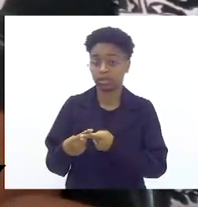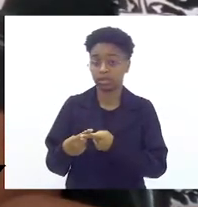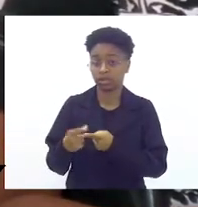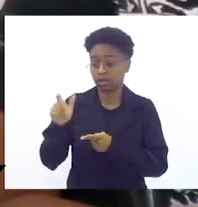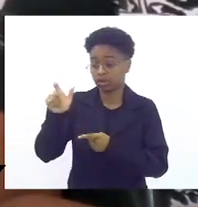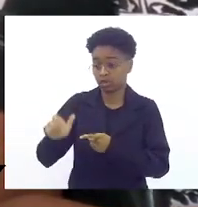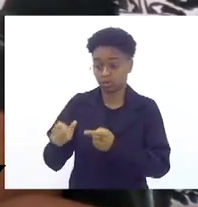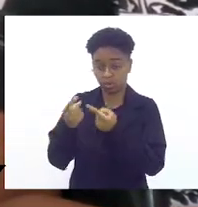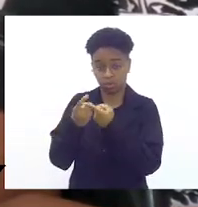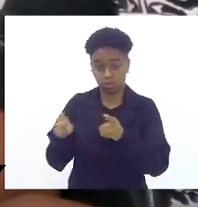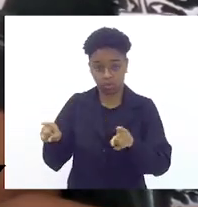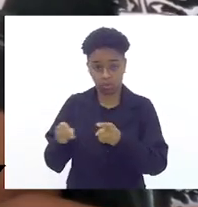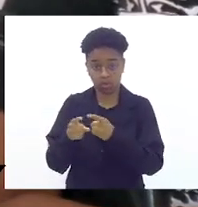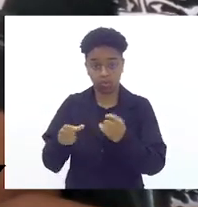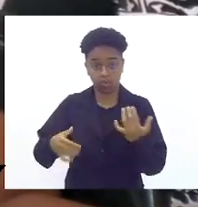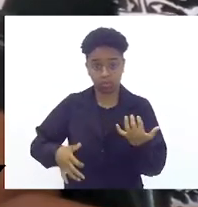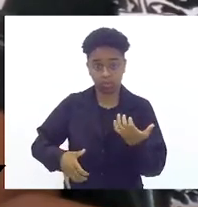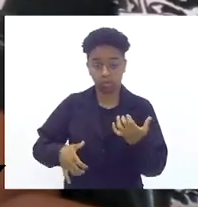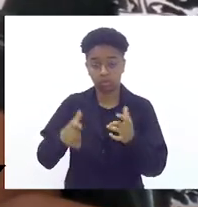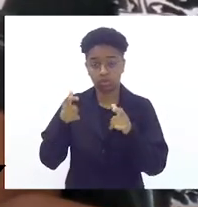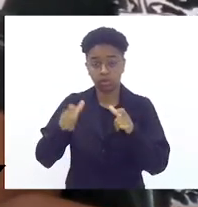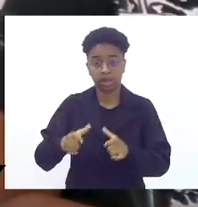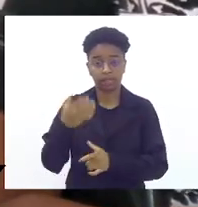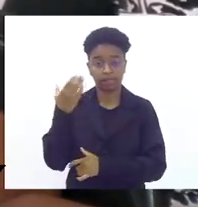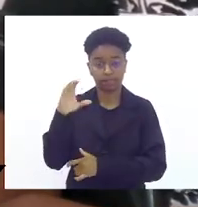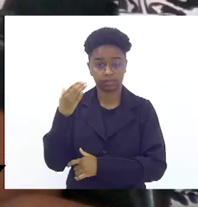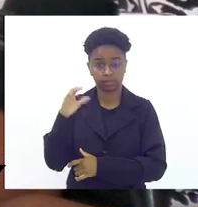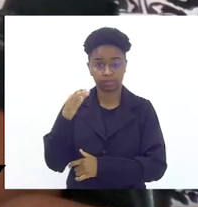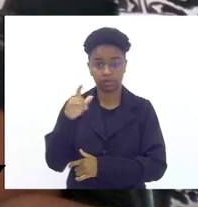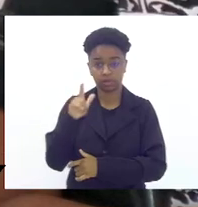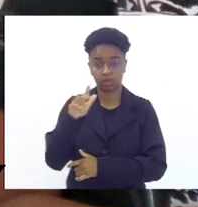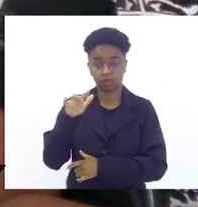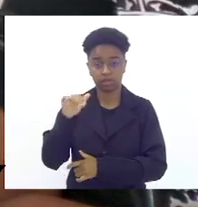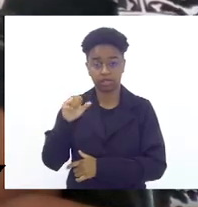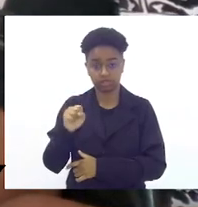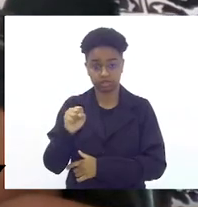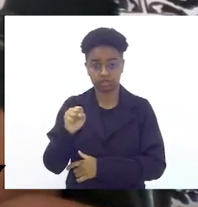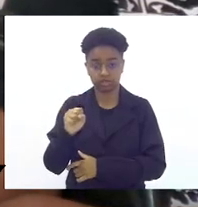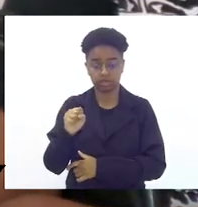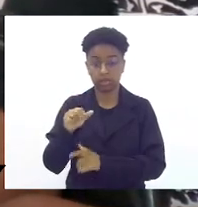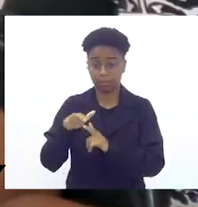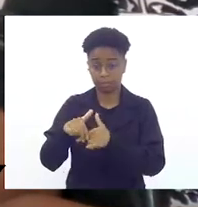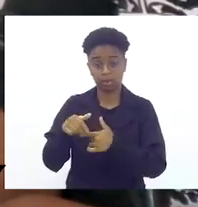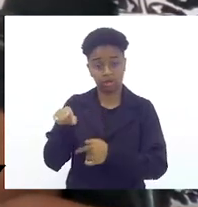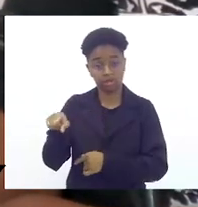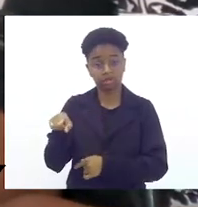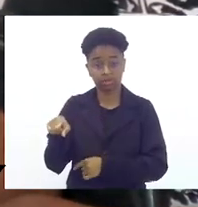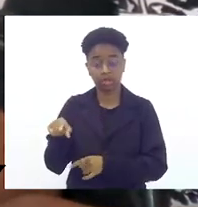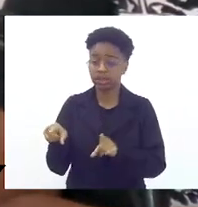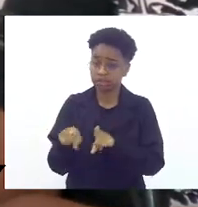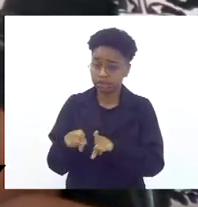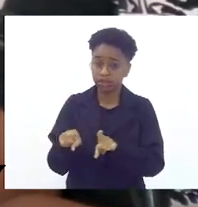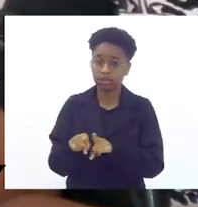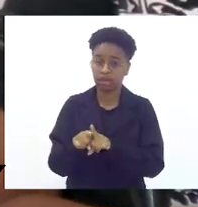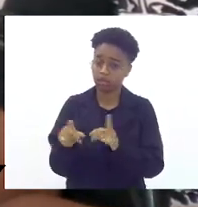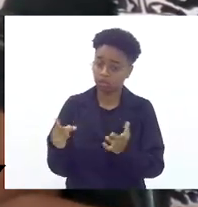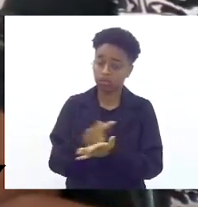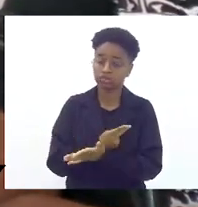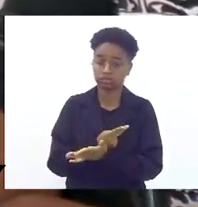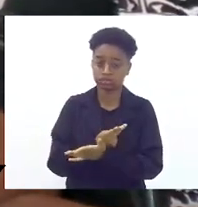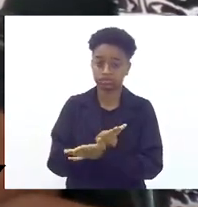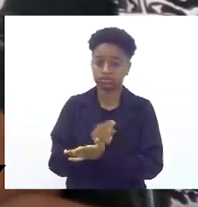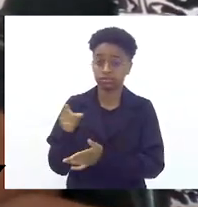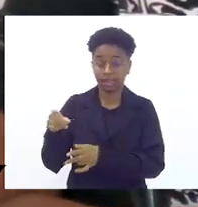músico do músico lá de Niterói Justino do músico de Niterói que foi também é